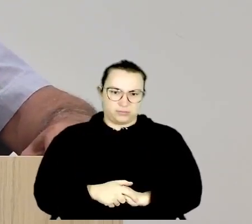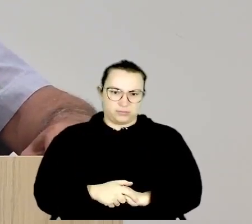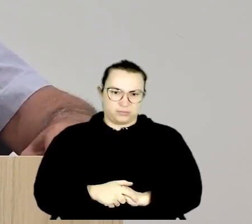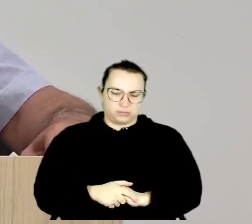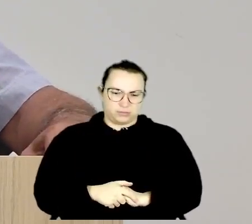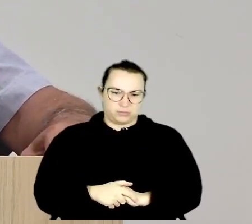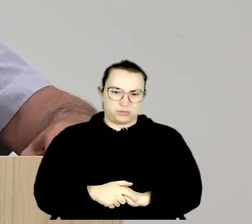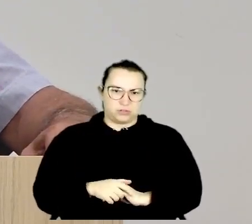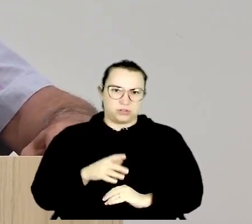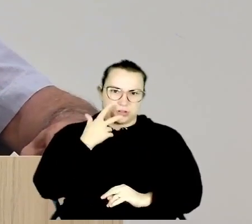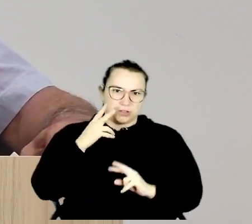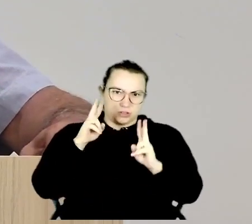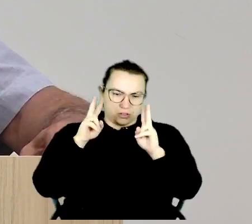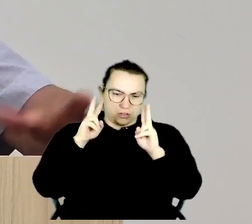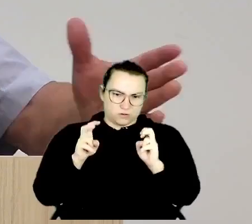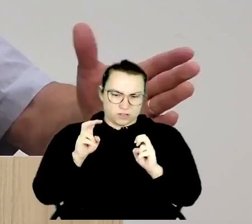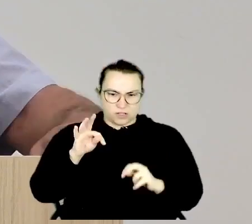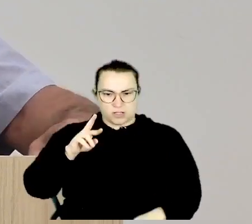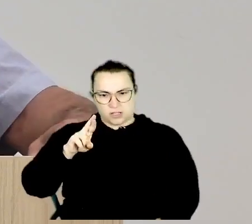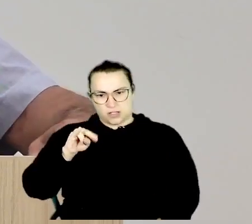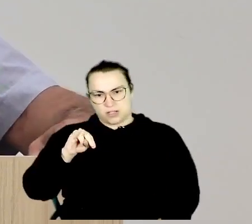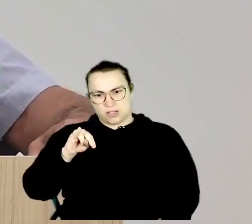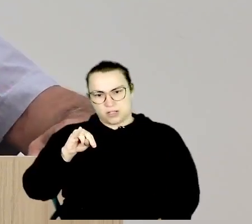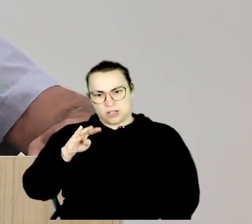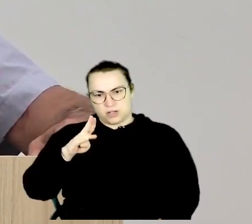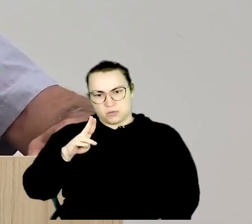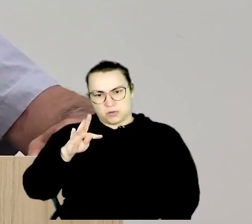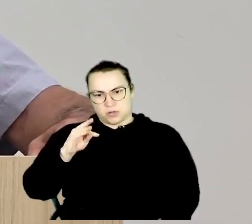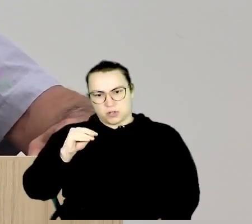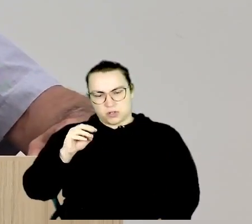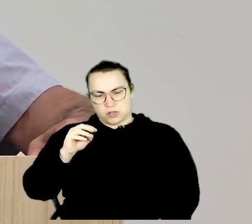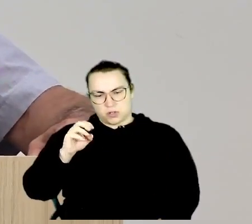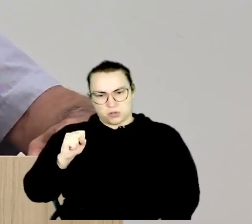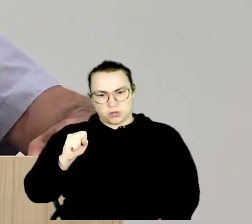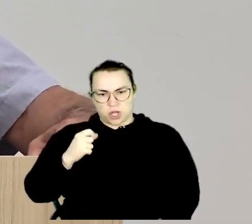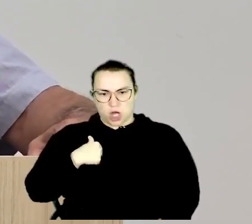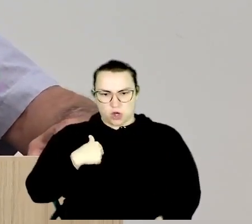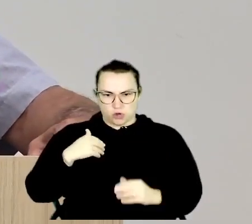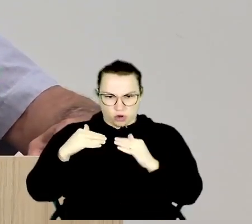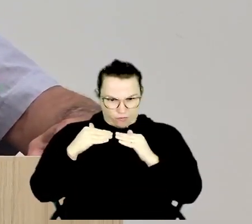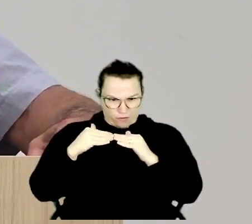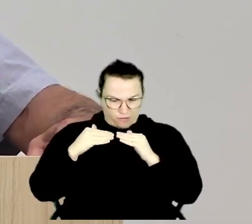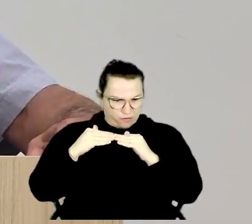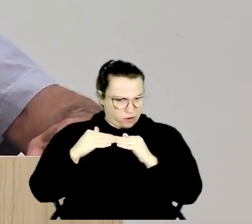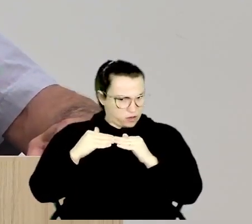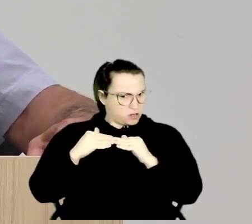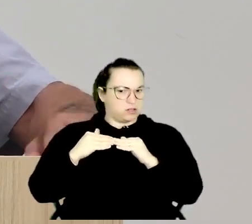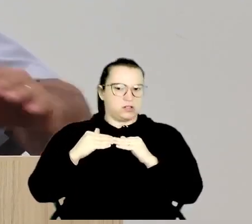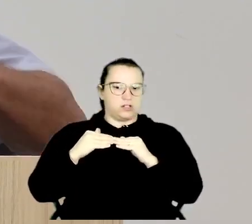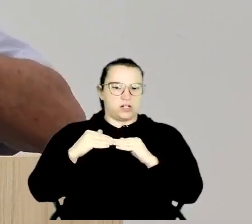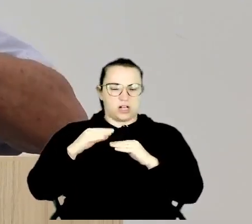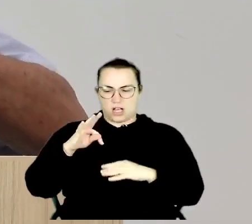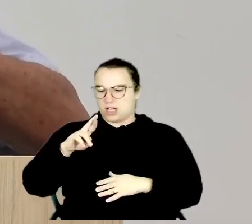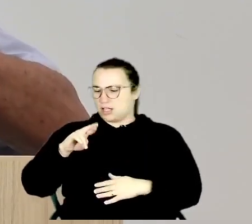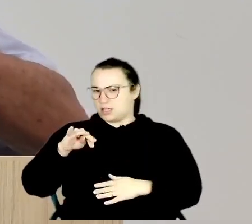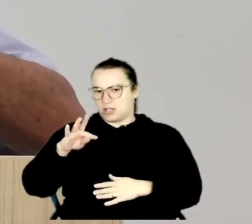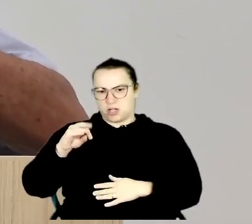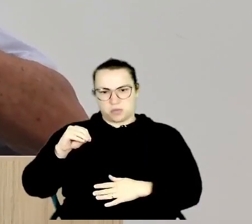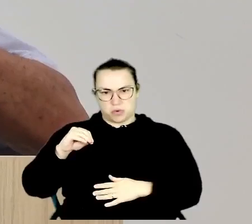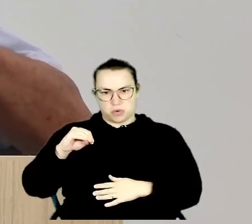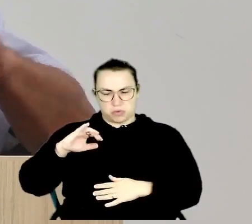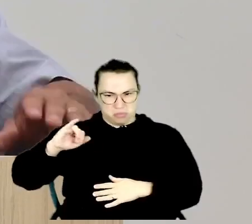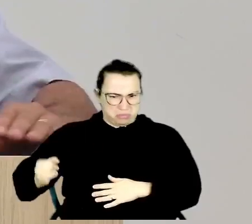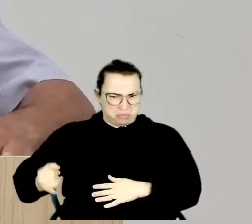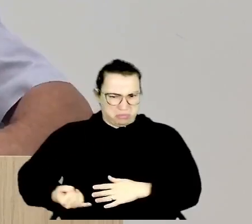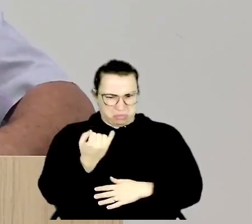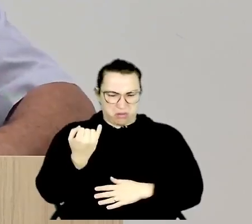tributos, eu acabei de dizer que também não sou a favor dessas cobranças exorbitantes. Quando eu disse que as leis, quando eu